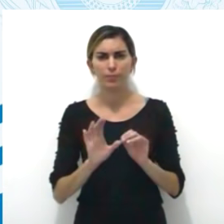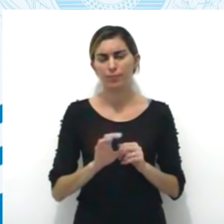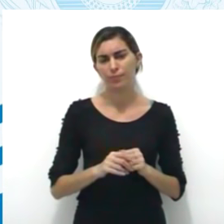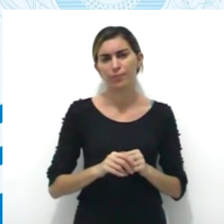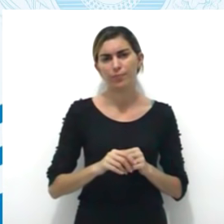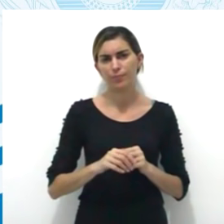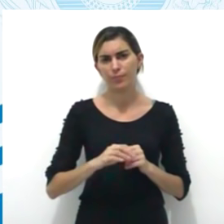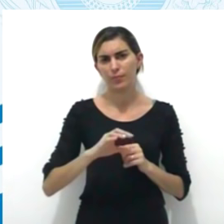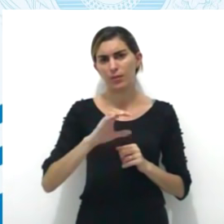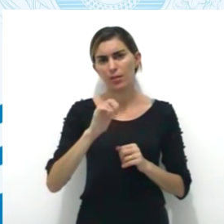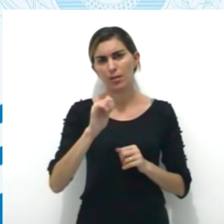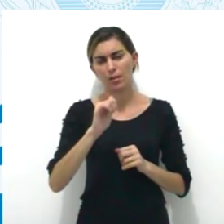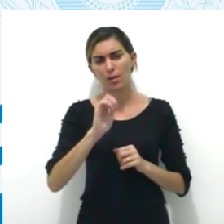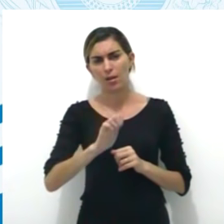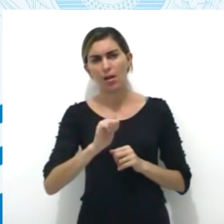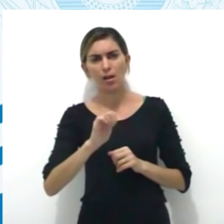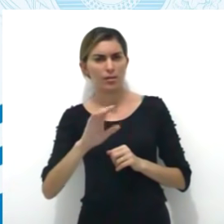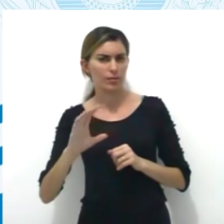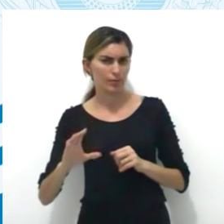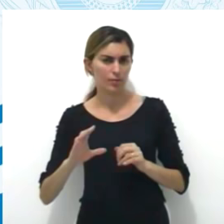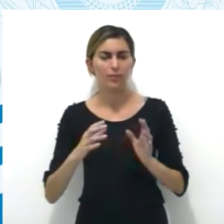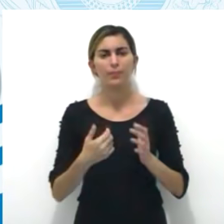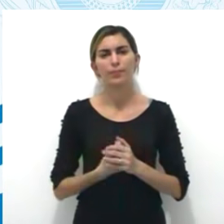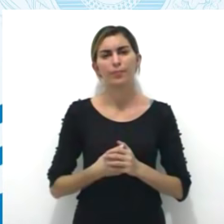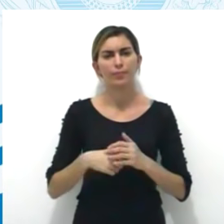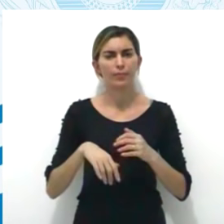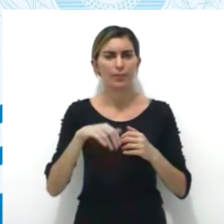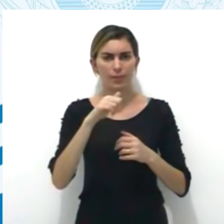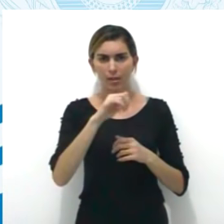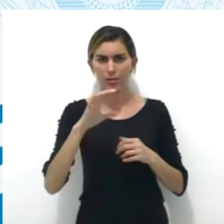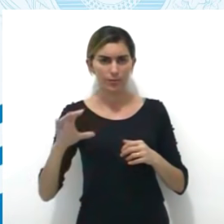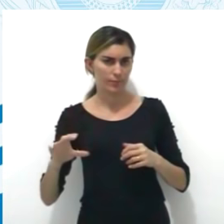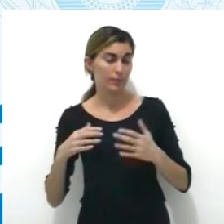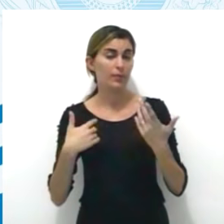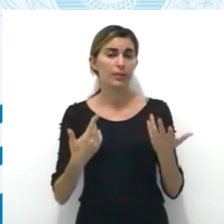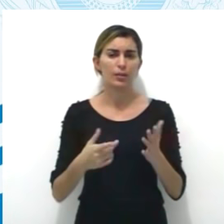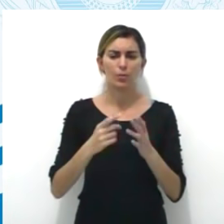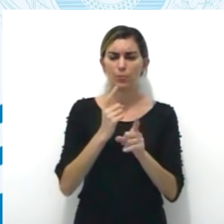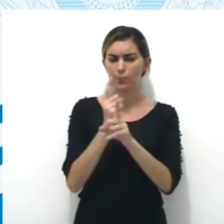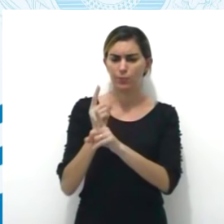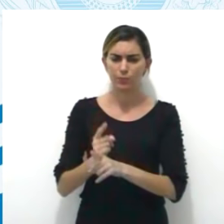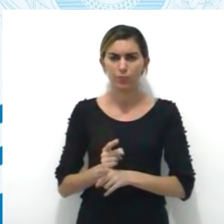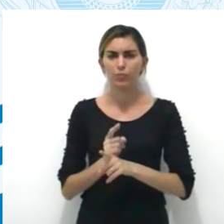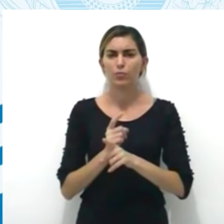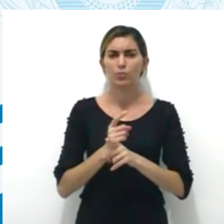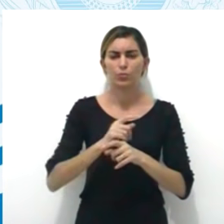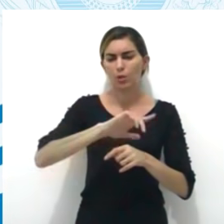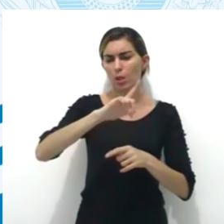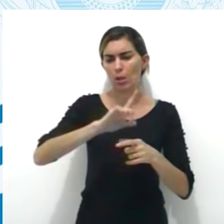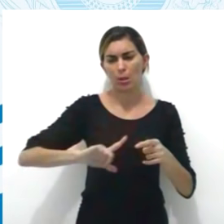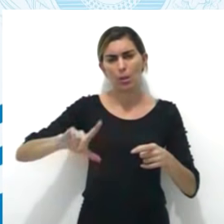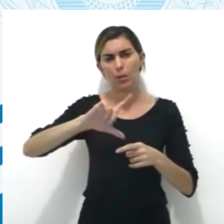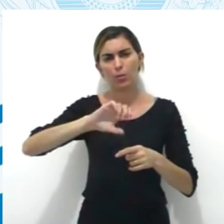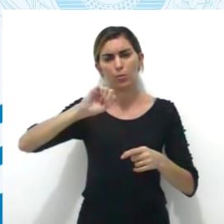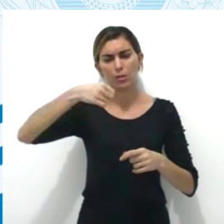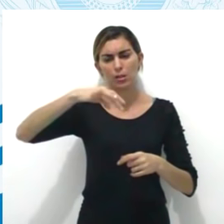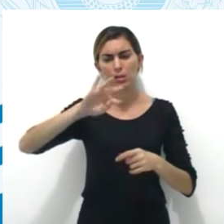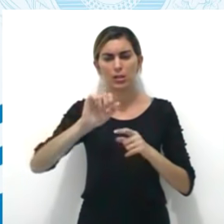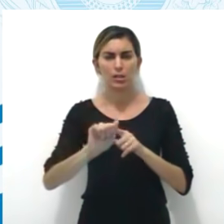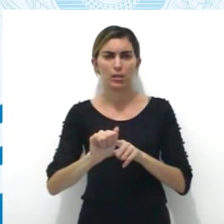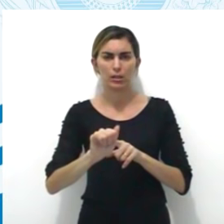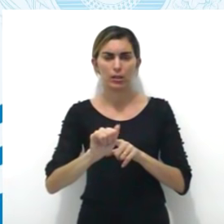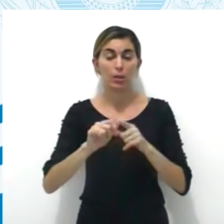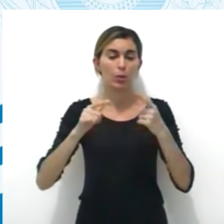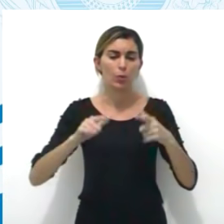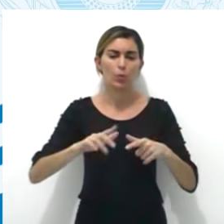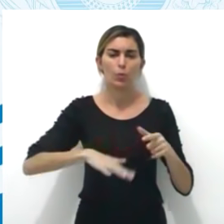Cristo, né? Que foram encontrados aonde? Vestígio arqueológico na Lagoa Santa. Que região é